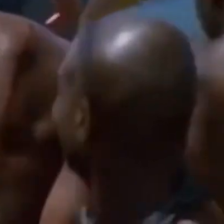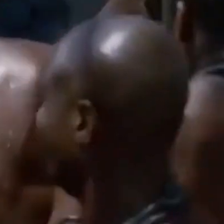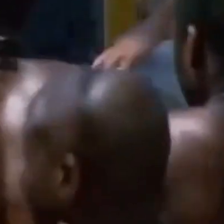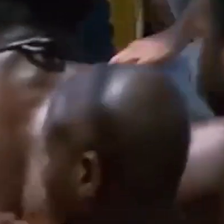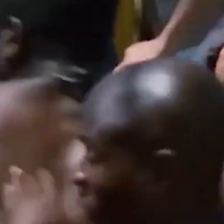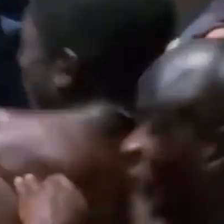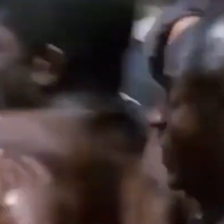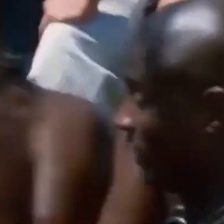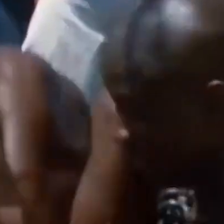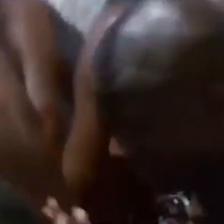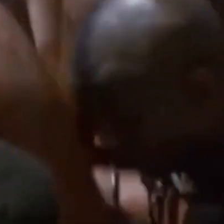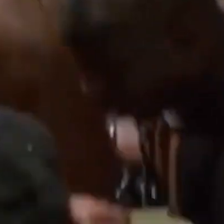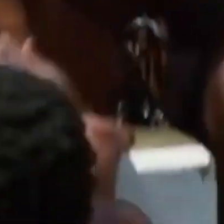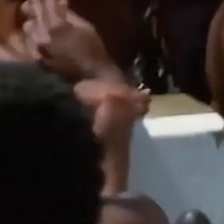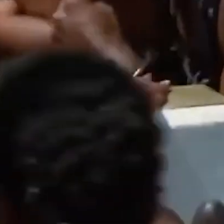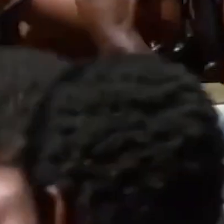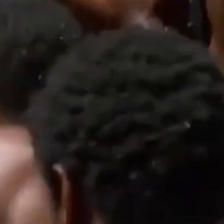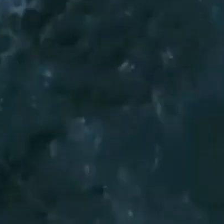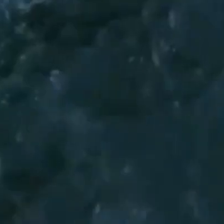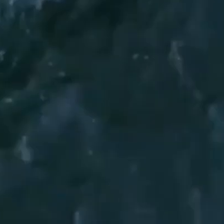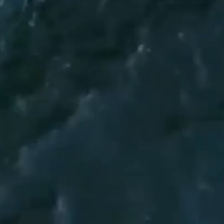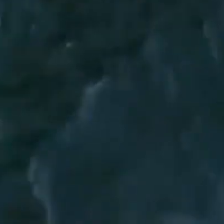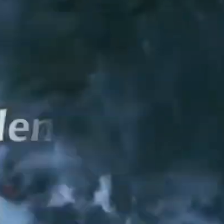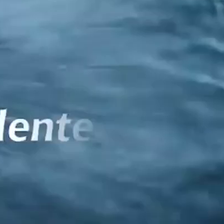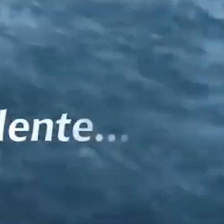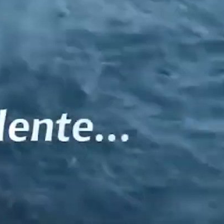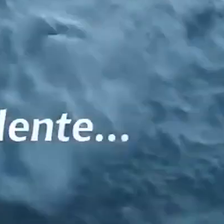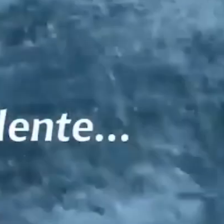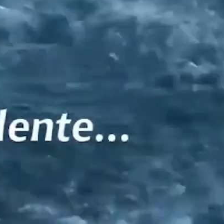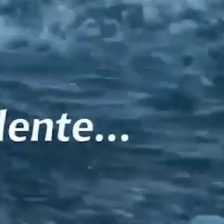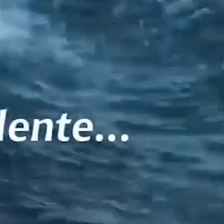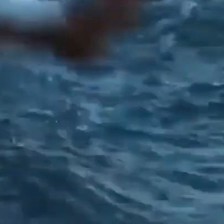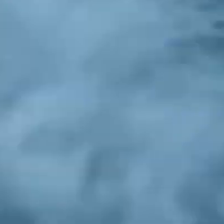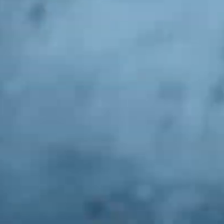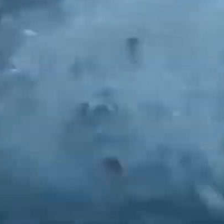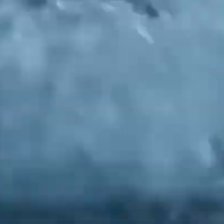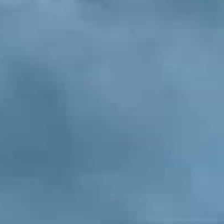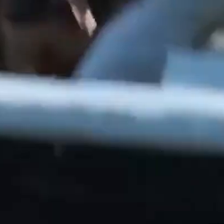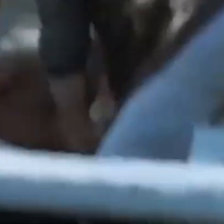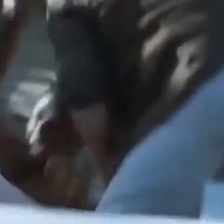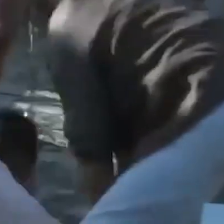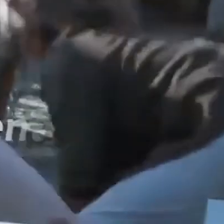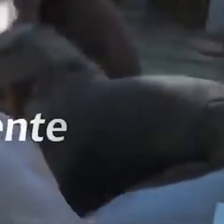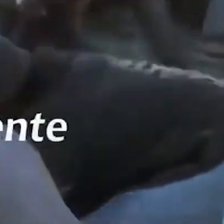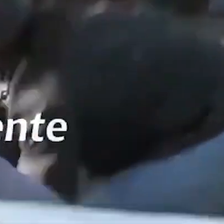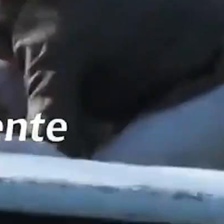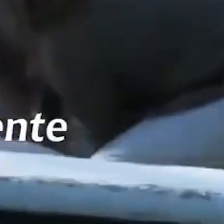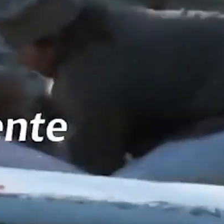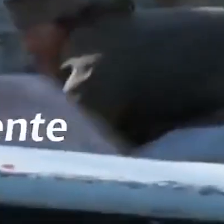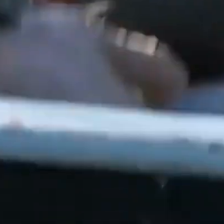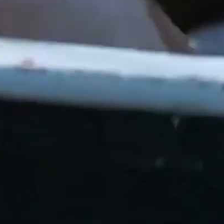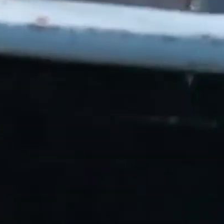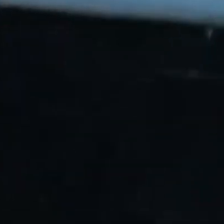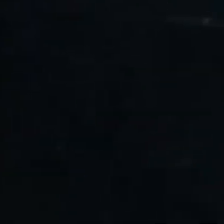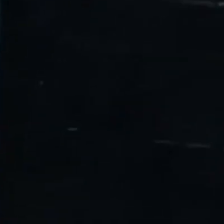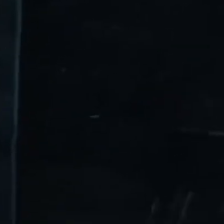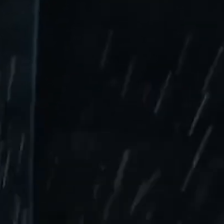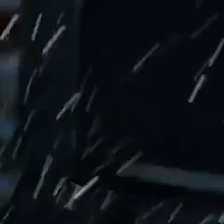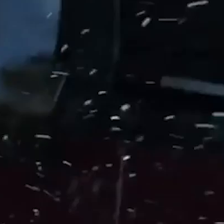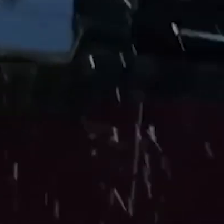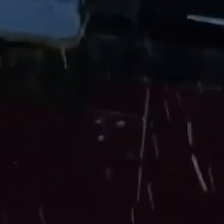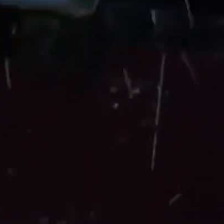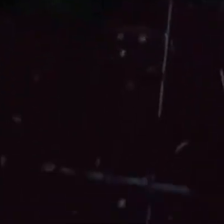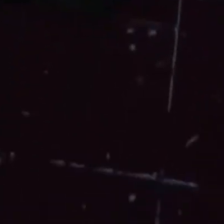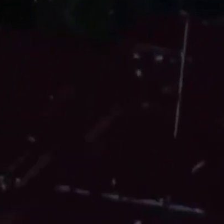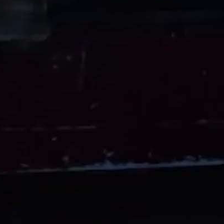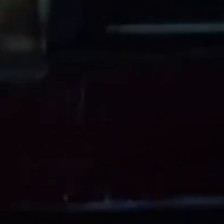fazei-os mais dançar. E ri-se a orquestra irônica estridente, e da ronda fantástica a serpente faz doidas